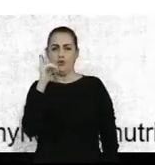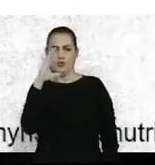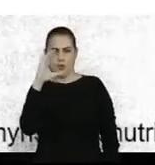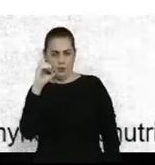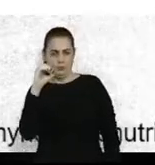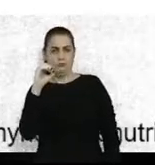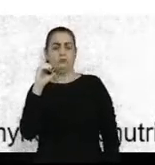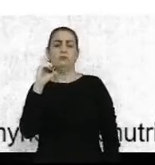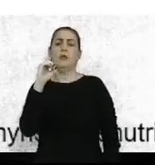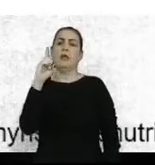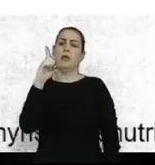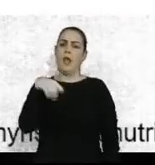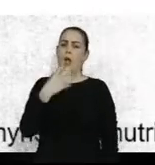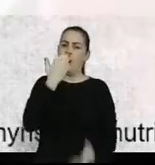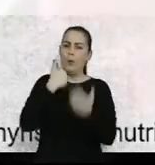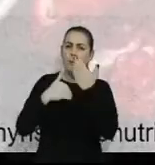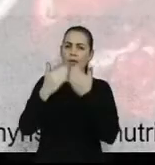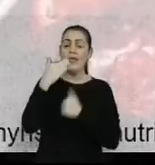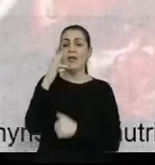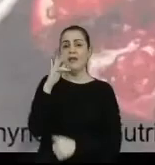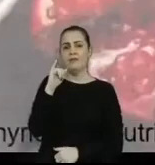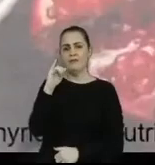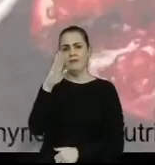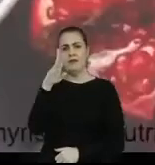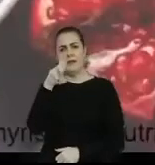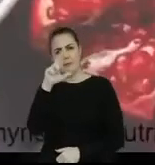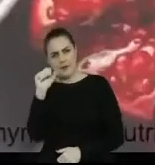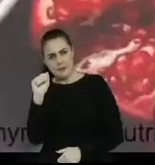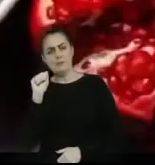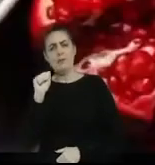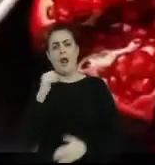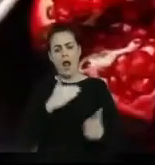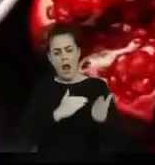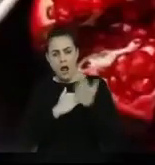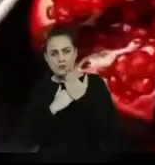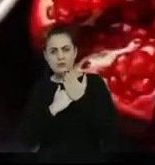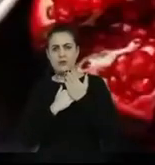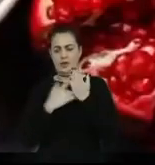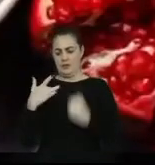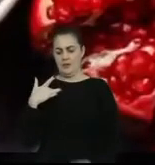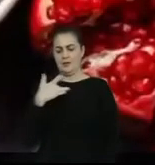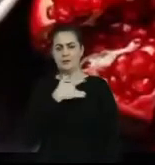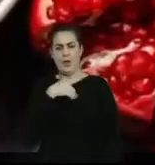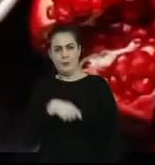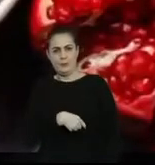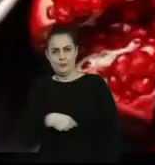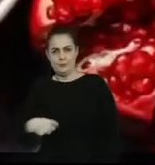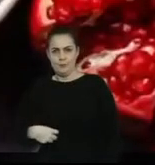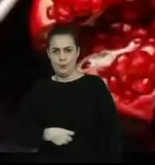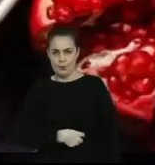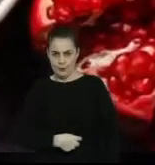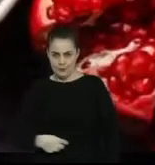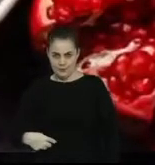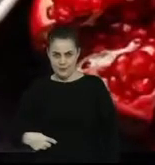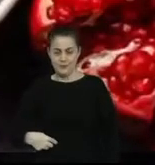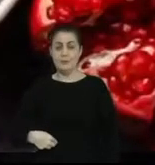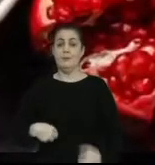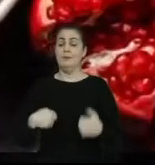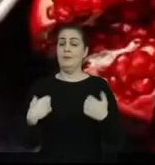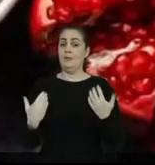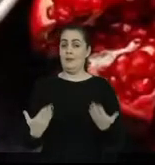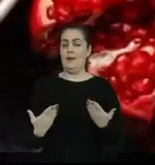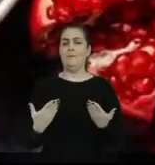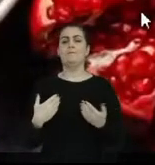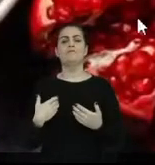como pré-biótico na nossa saúde intestinal. E aí, a mensagem que eu trago final é a questão do food first. Realmente, como eu